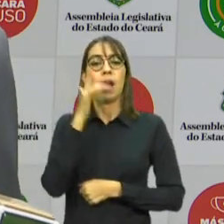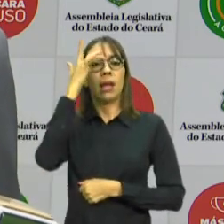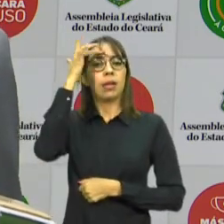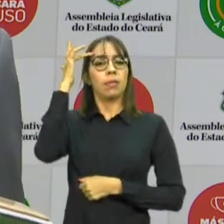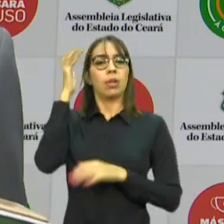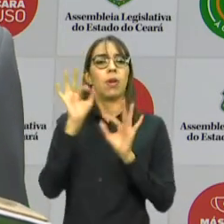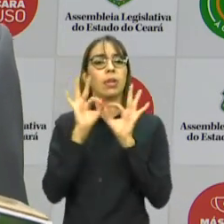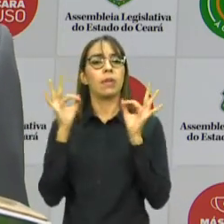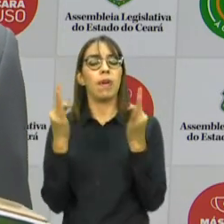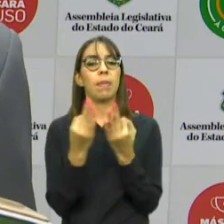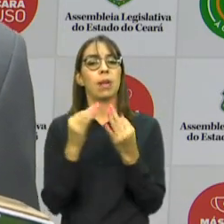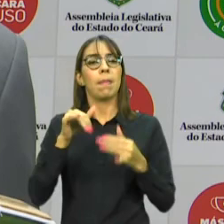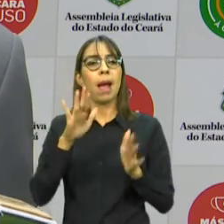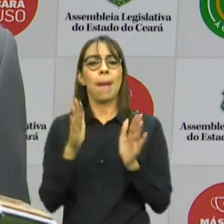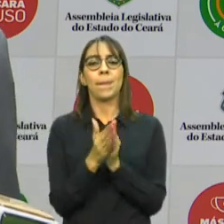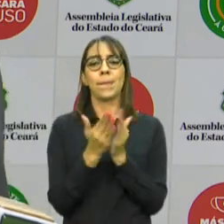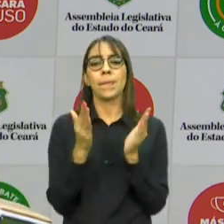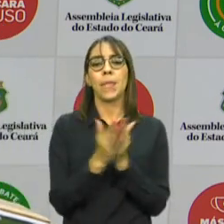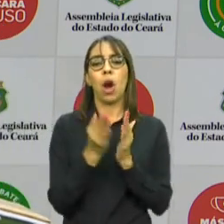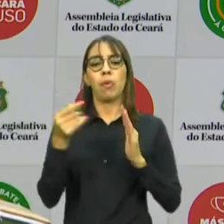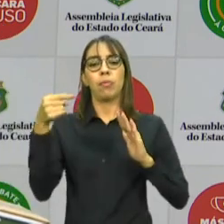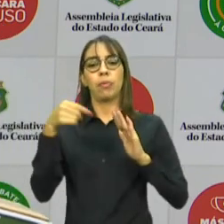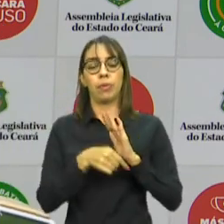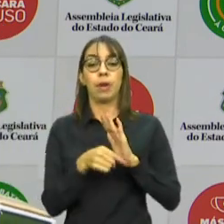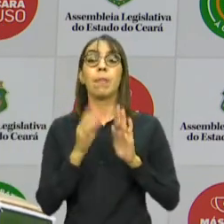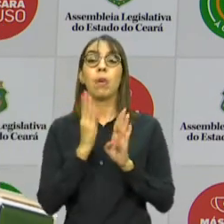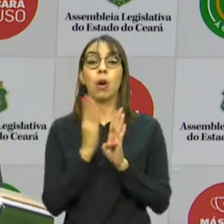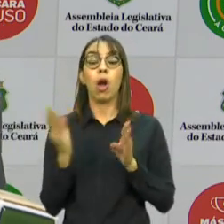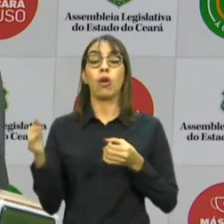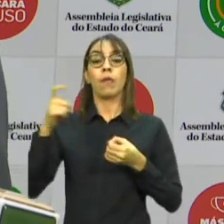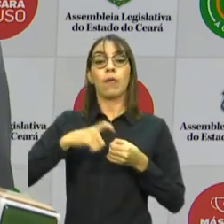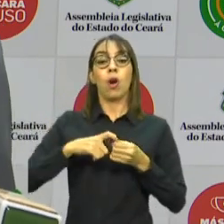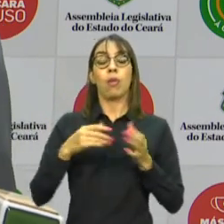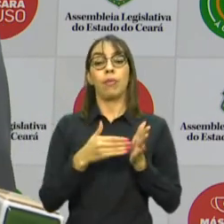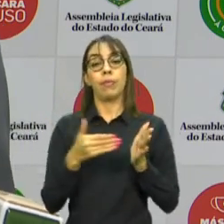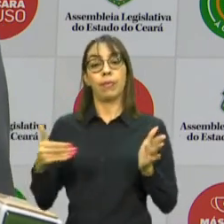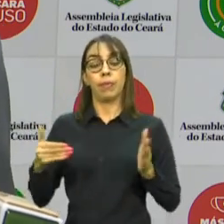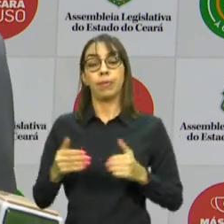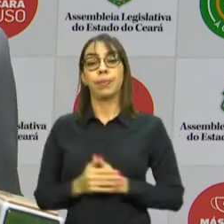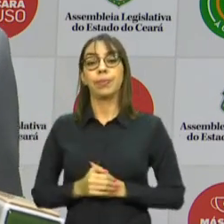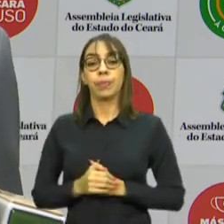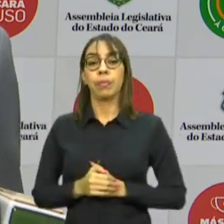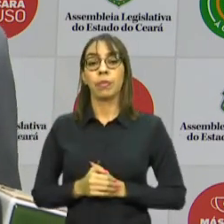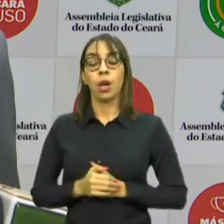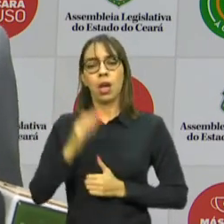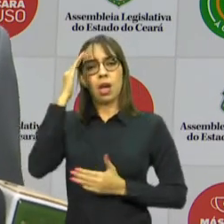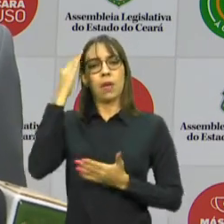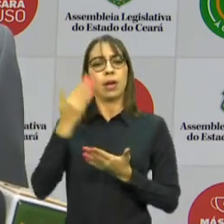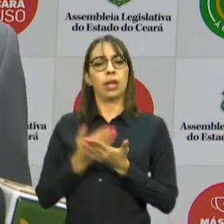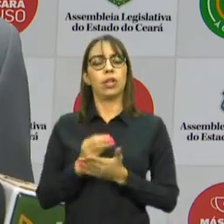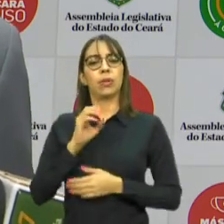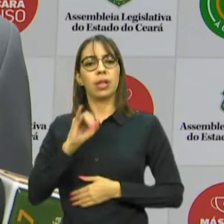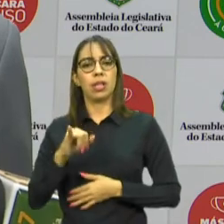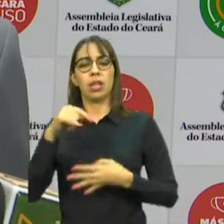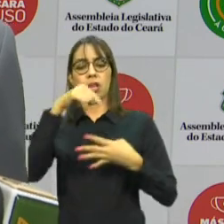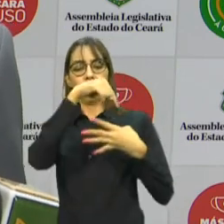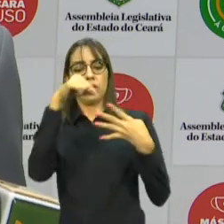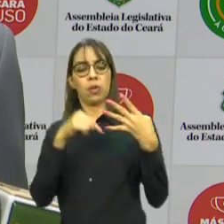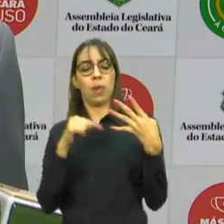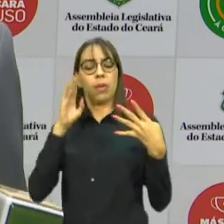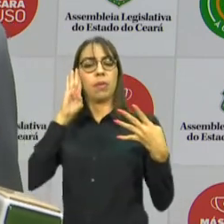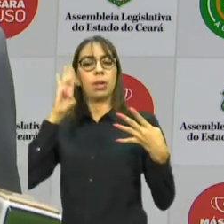que está na extrema pobreza e que voltou ao mapa da fome. Eu creio que se a gente atacar esses quatro eixos, nós estaremos dando